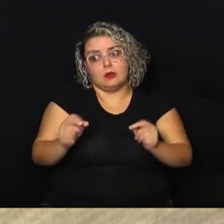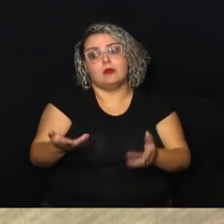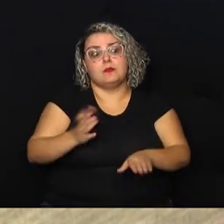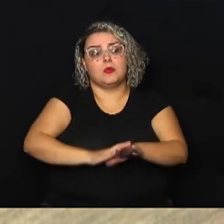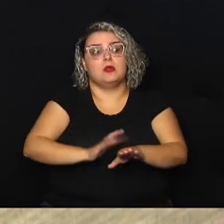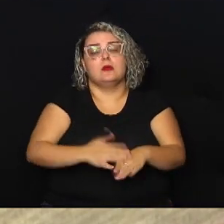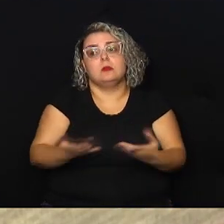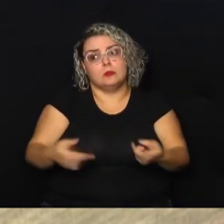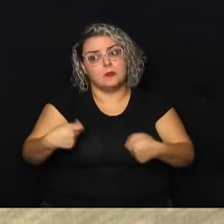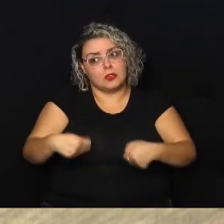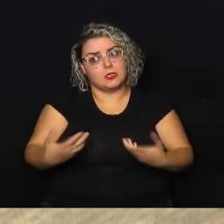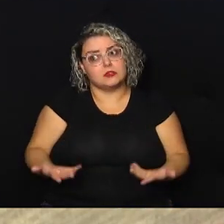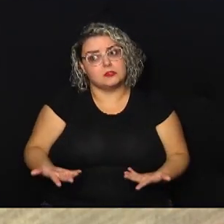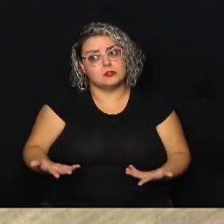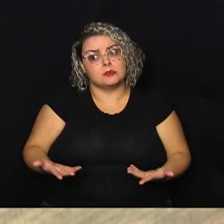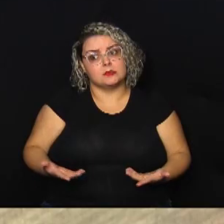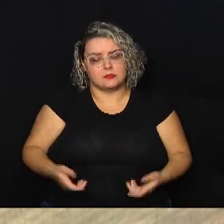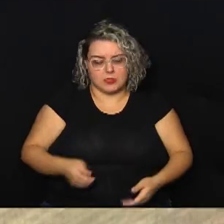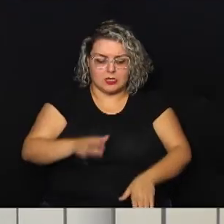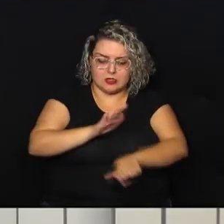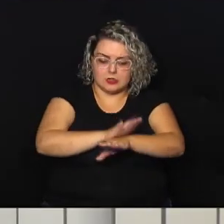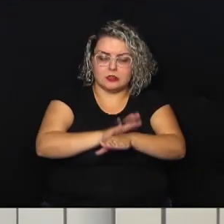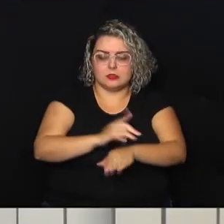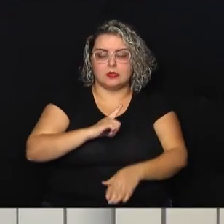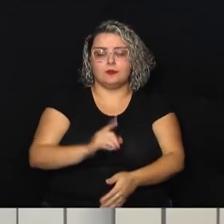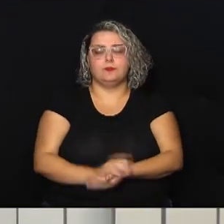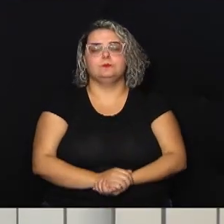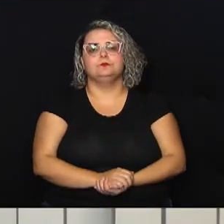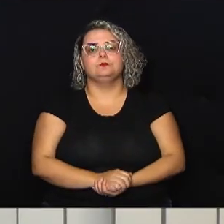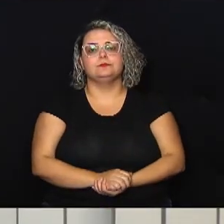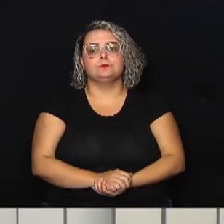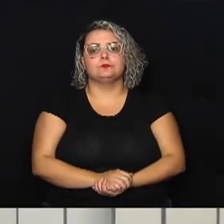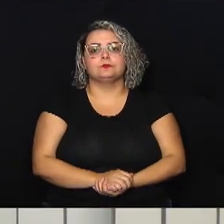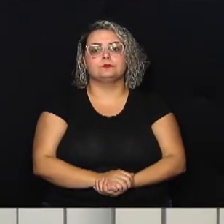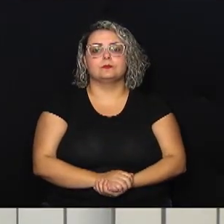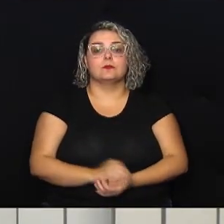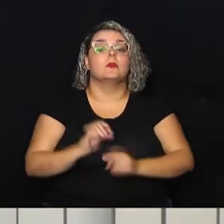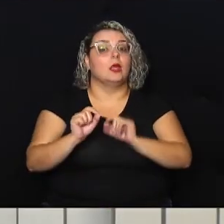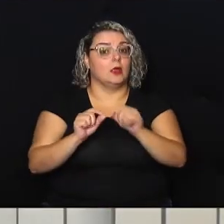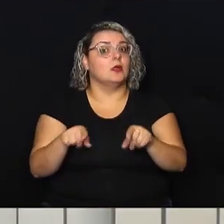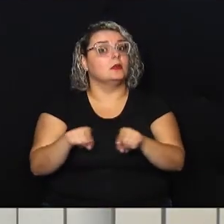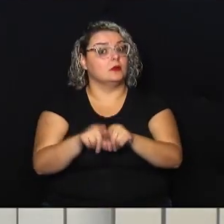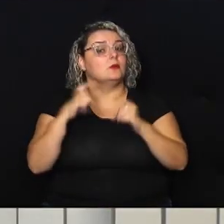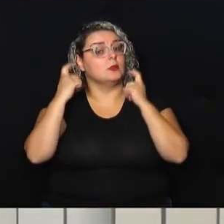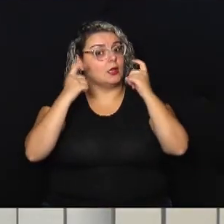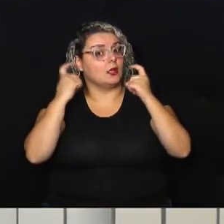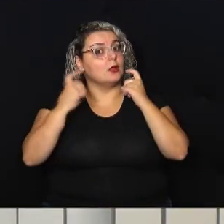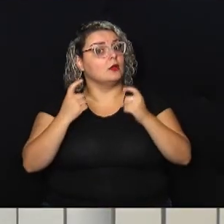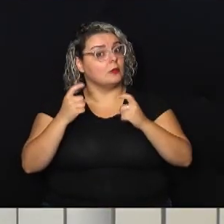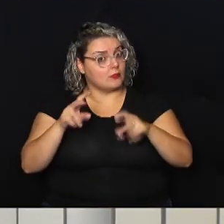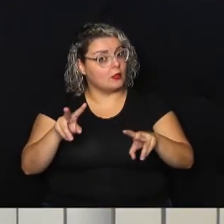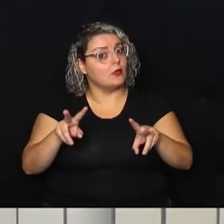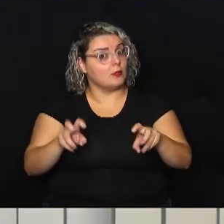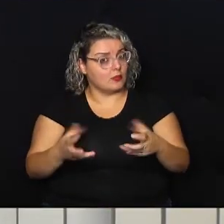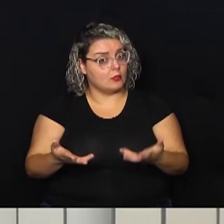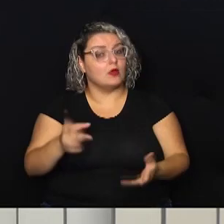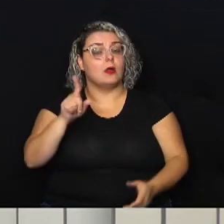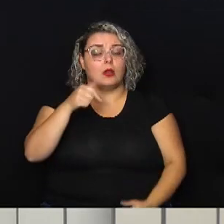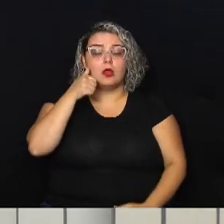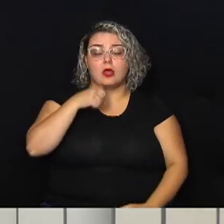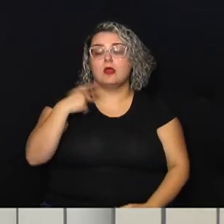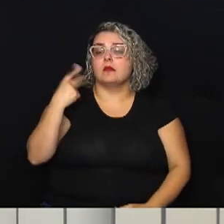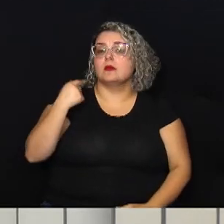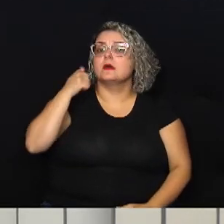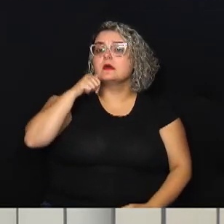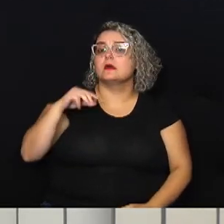gente garanta assistência na cidade de Campinas. Quem também está preocupada com esta situação é a vereadora